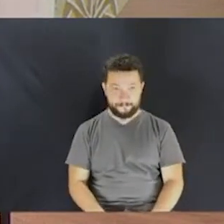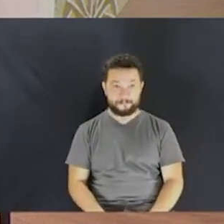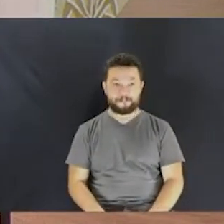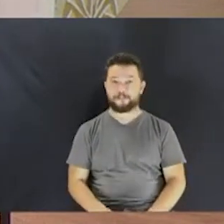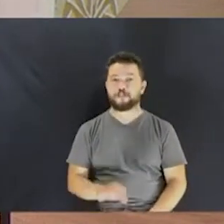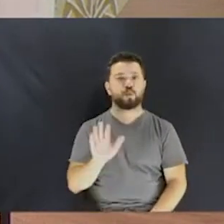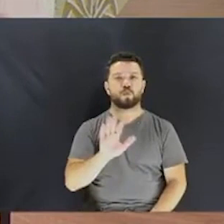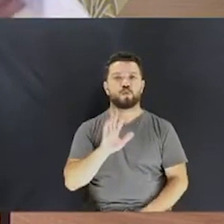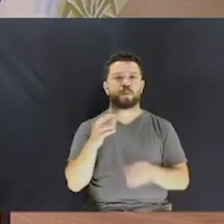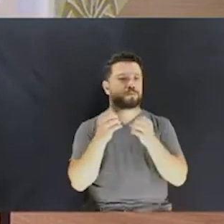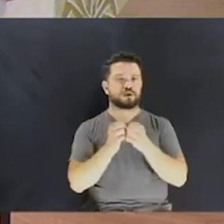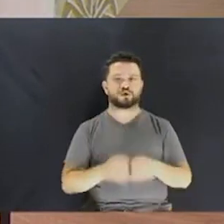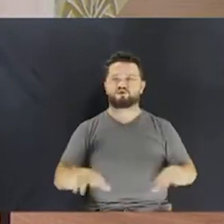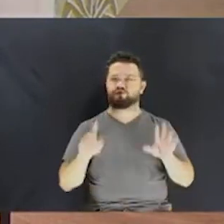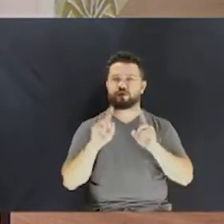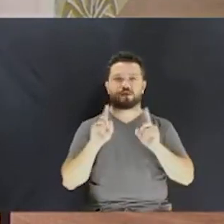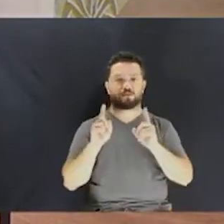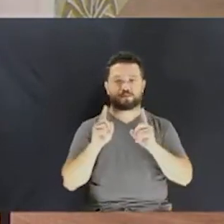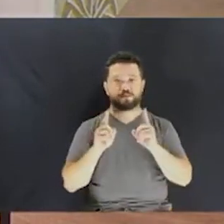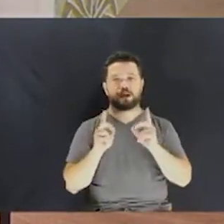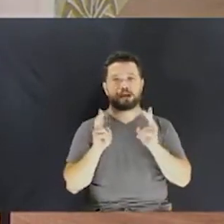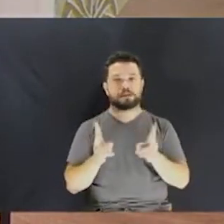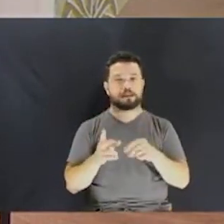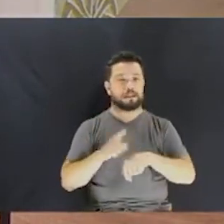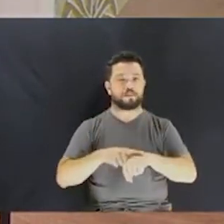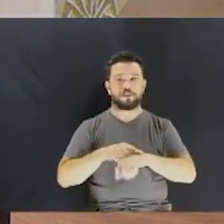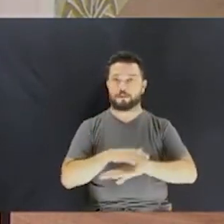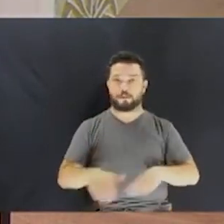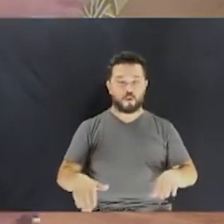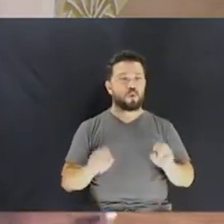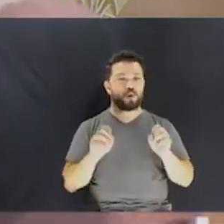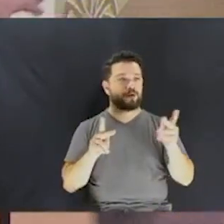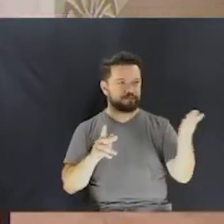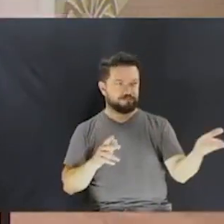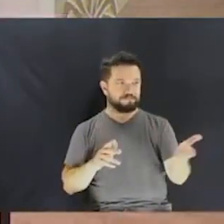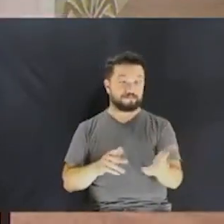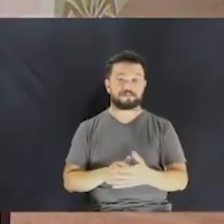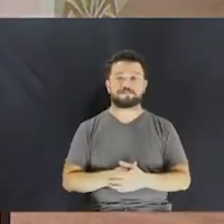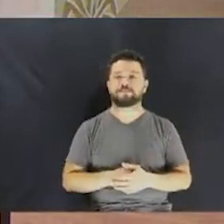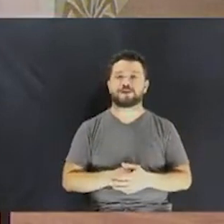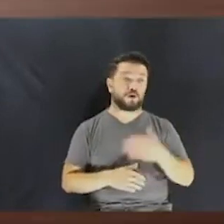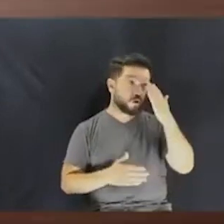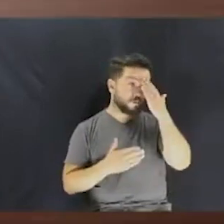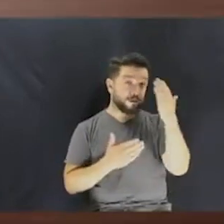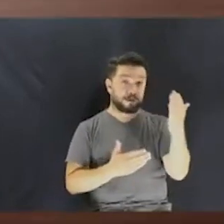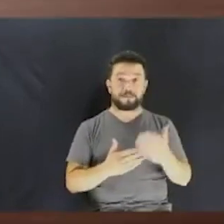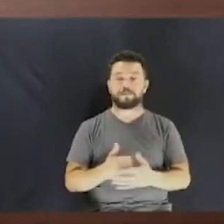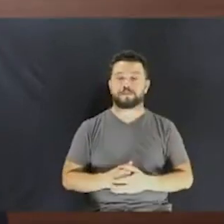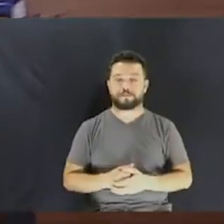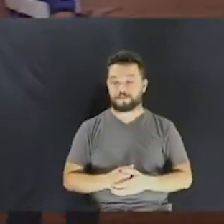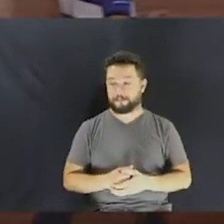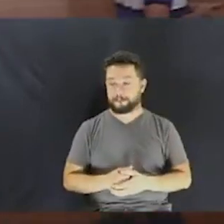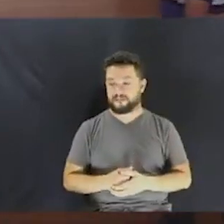o próximo orador escrito porque o nosso tempo é limitado Muito obrigado a todos Obrigado Vereador Tito zeglin que nos traz uma boa lembrança do Santo Papa João